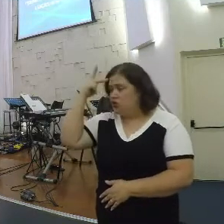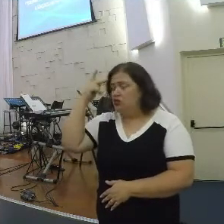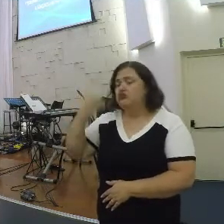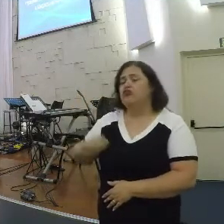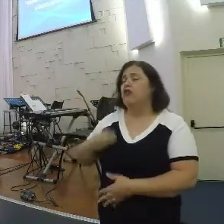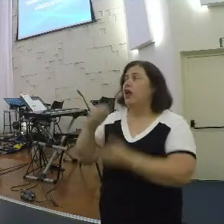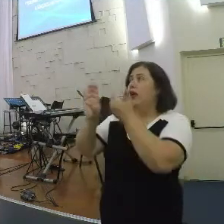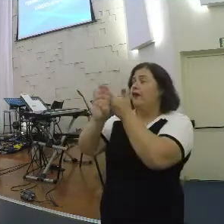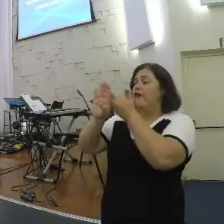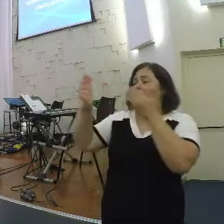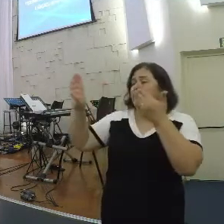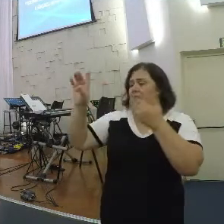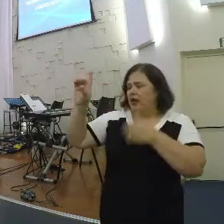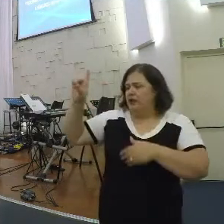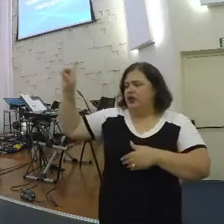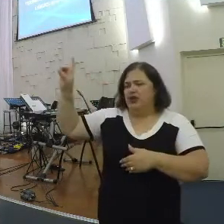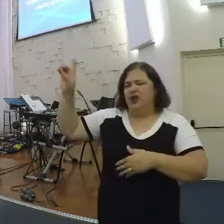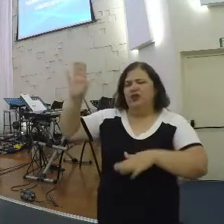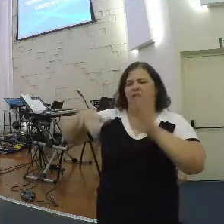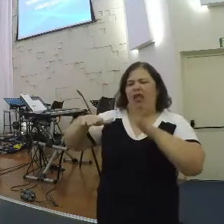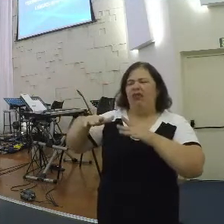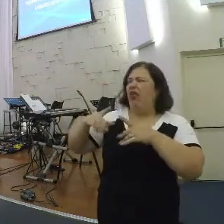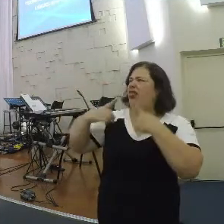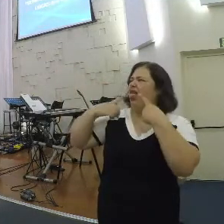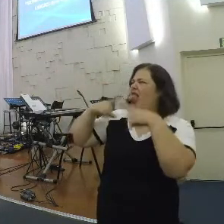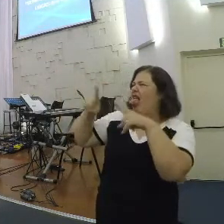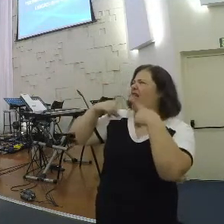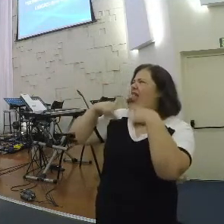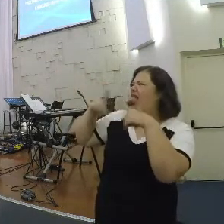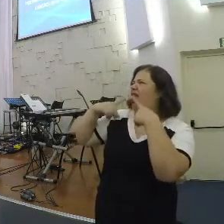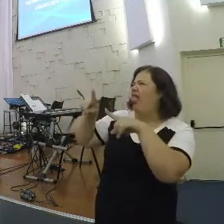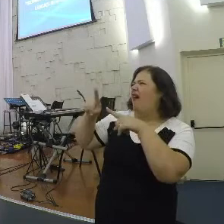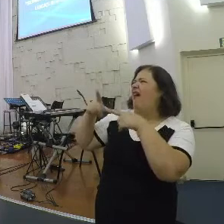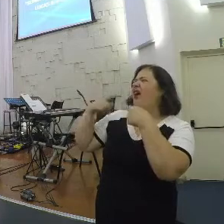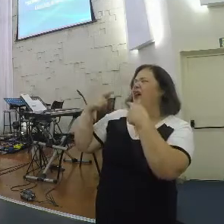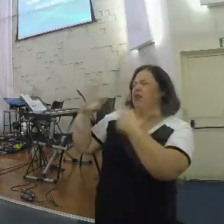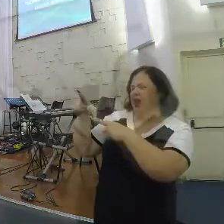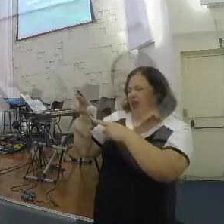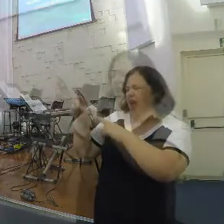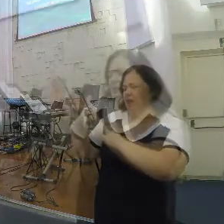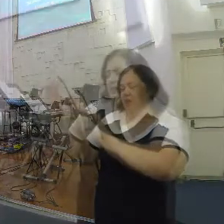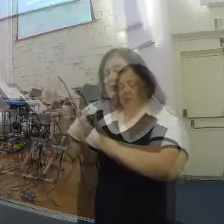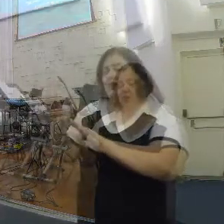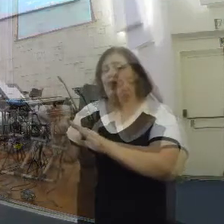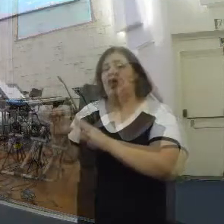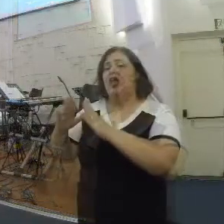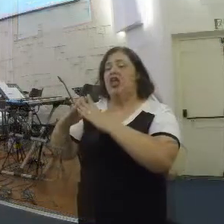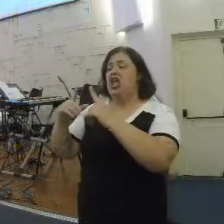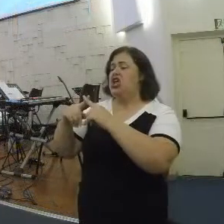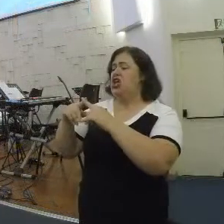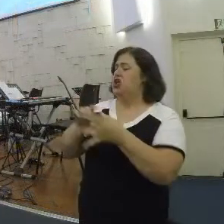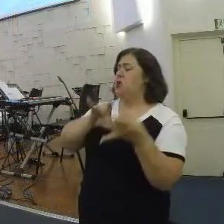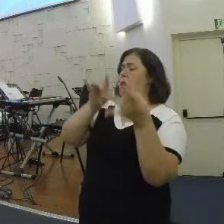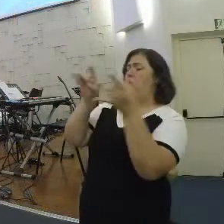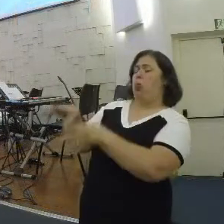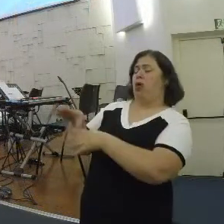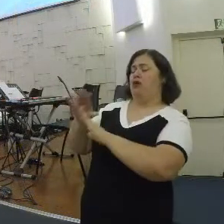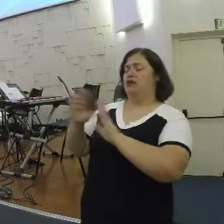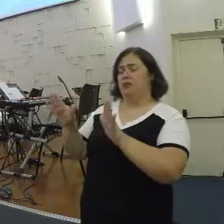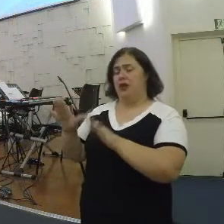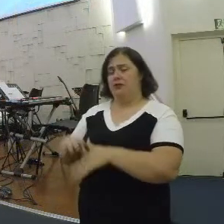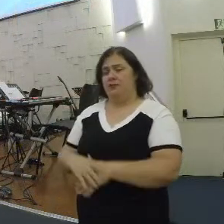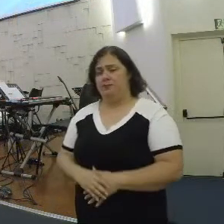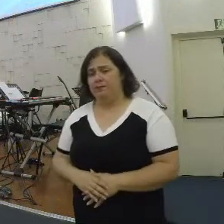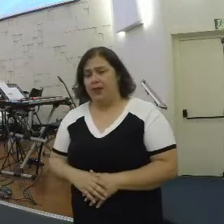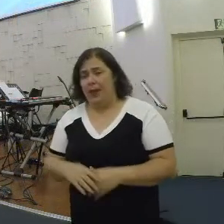Deus, zombando de sua palavra e desprezando a igreja de Jesus. Um dia agasalharam a